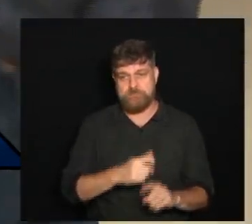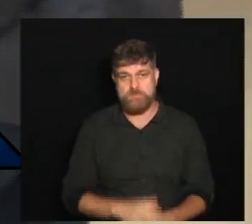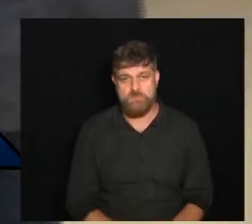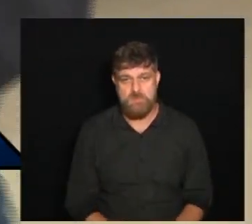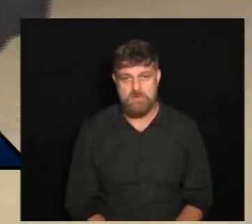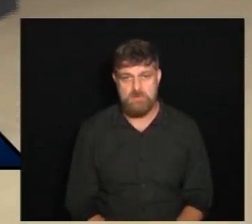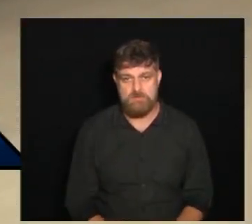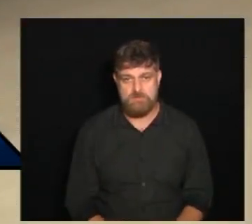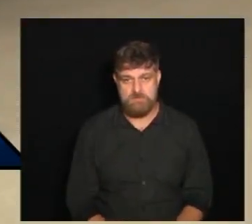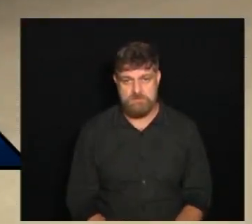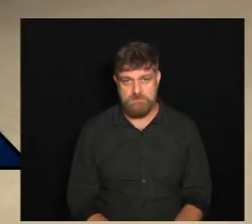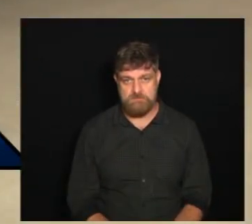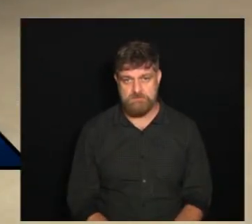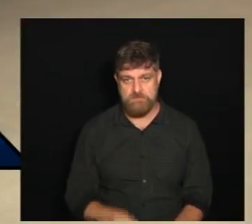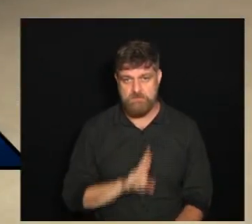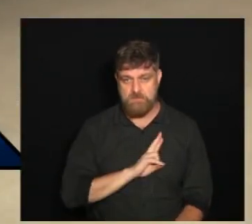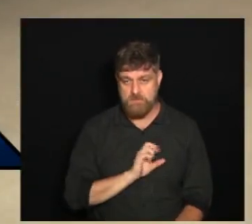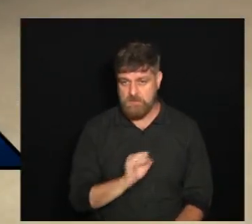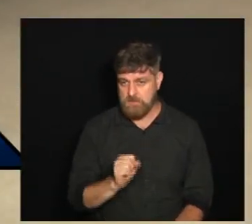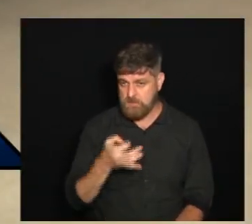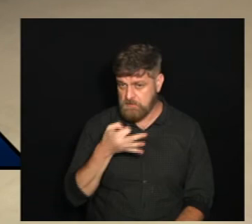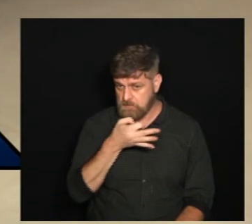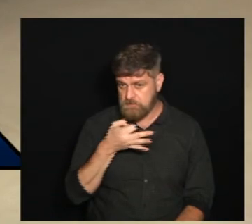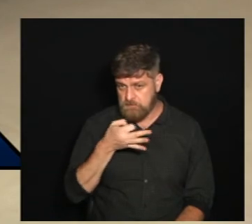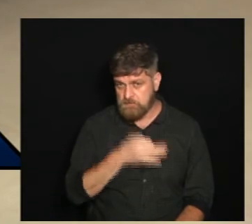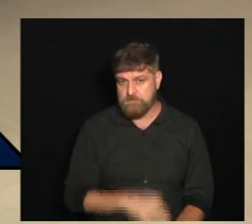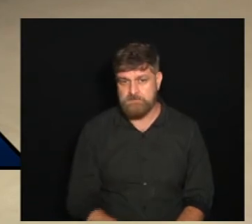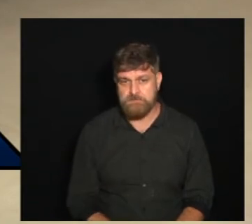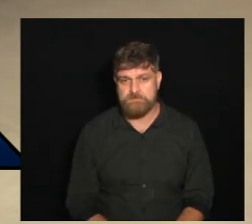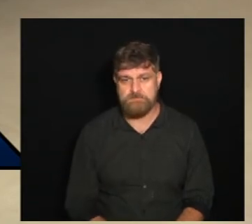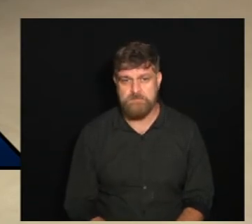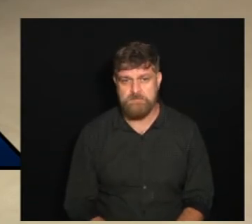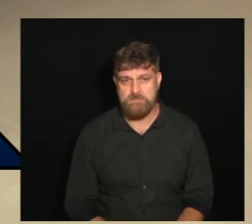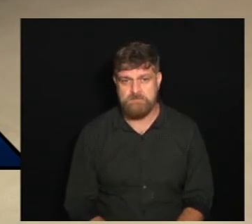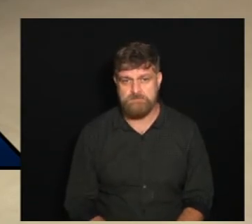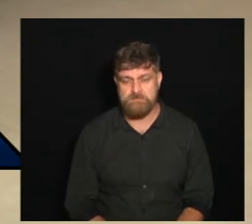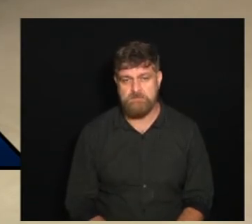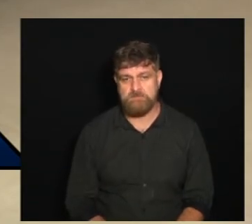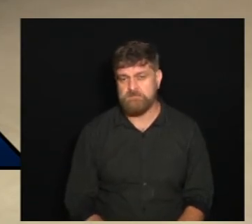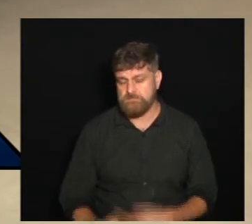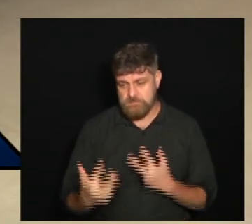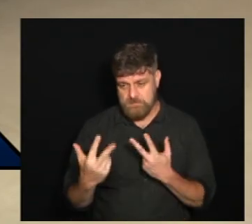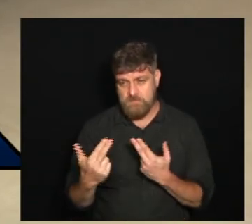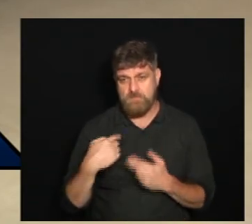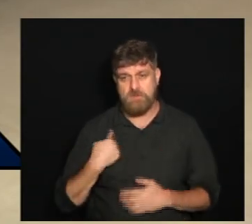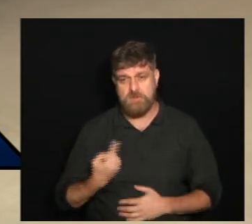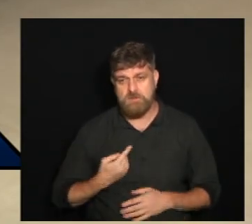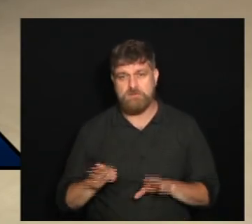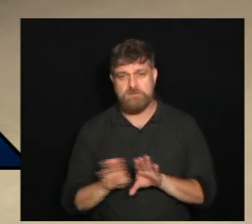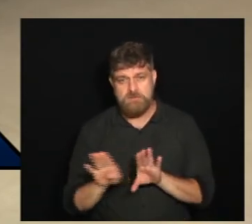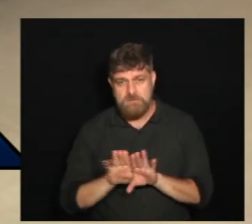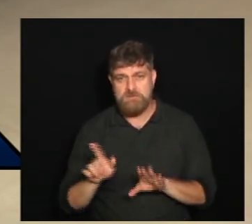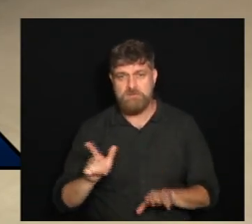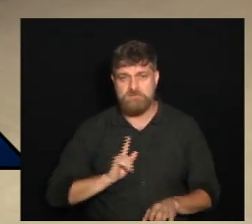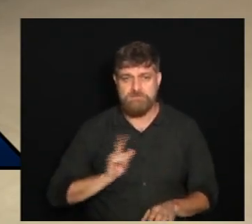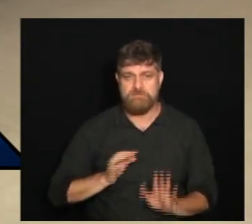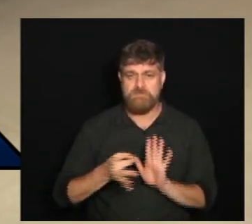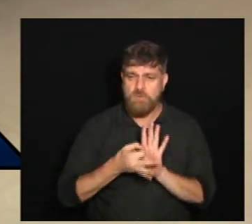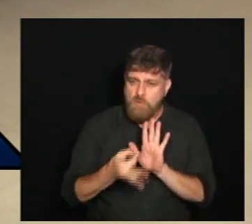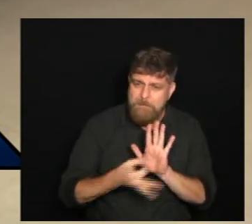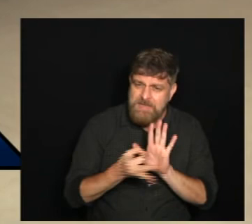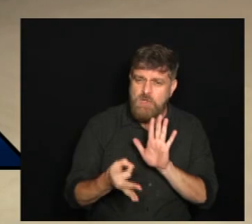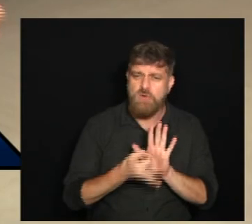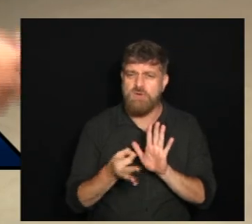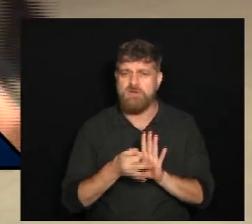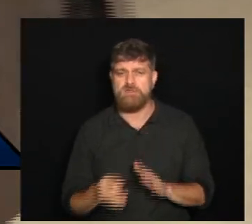vereador Jorge da Farmácia. Pois não, vereador Luiz Rossini. Nesse mesmo sentido, nós estamos recebendo muitas sugestões